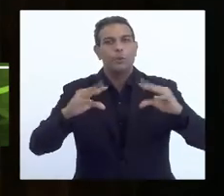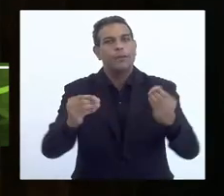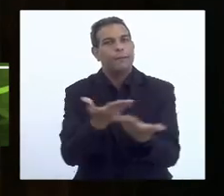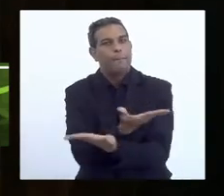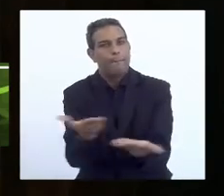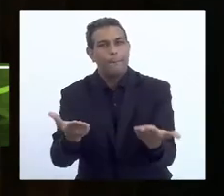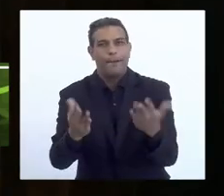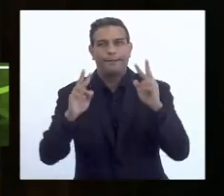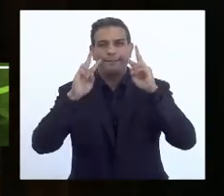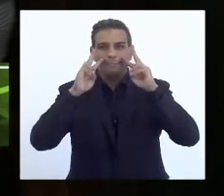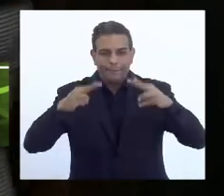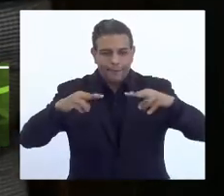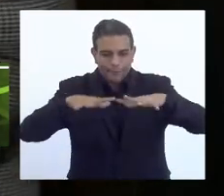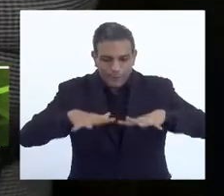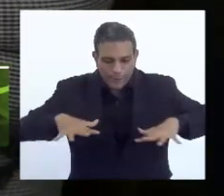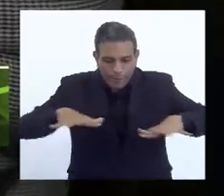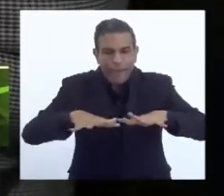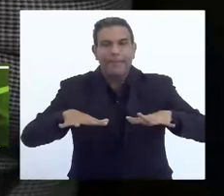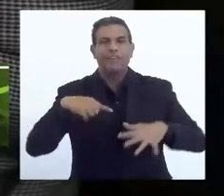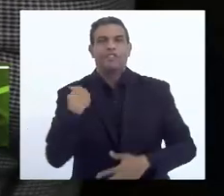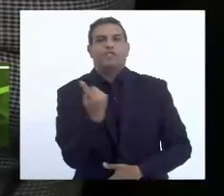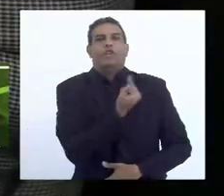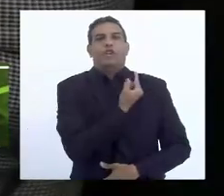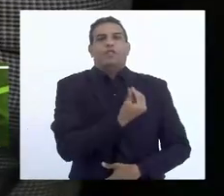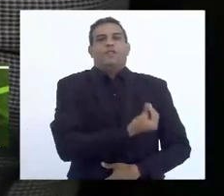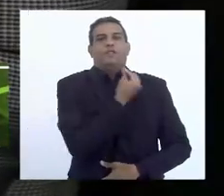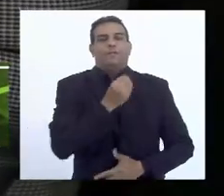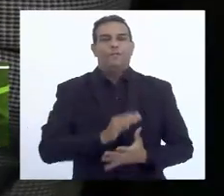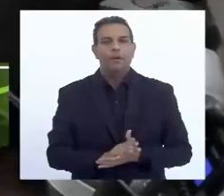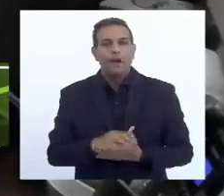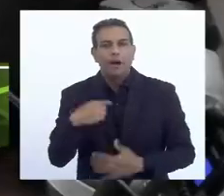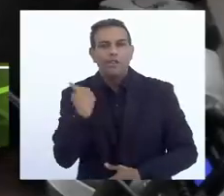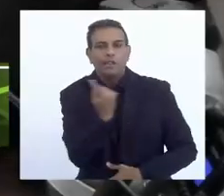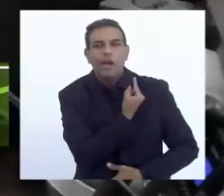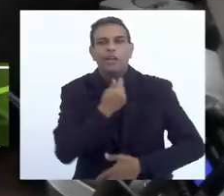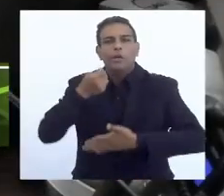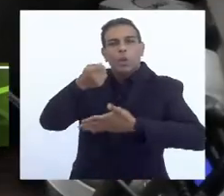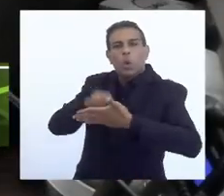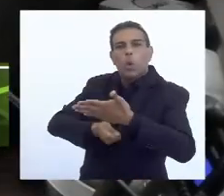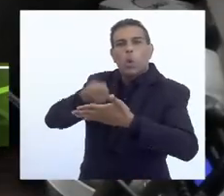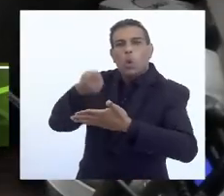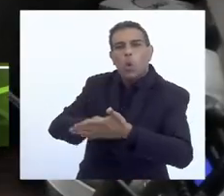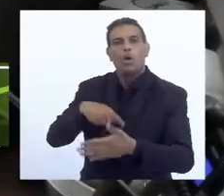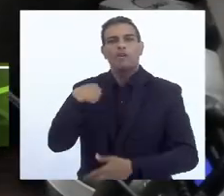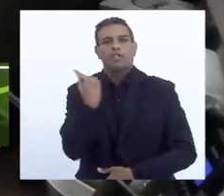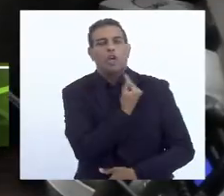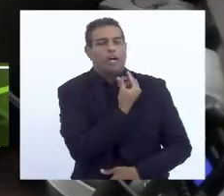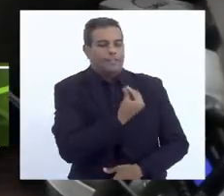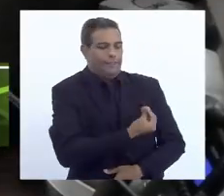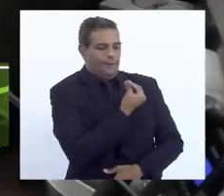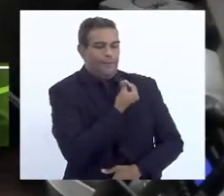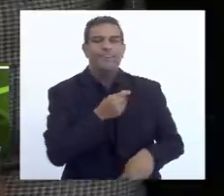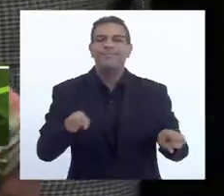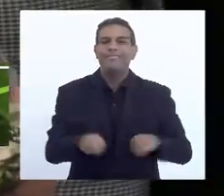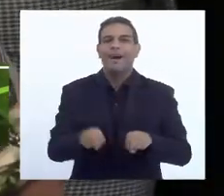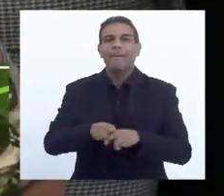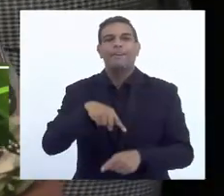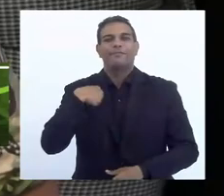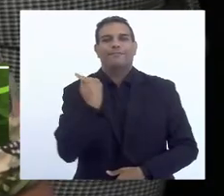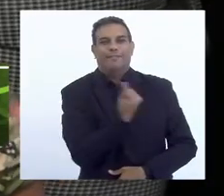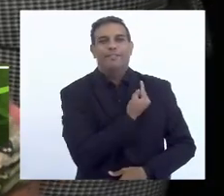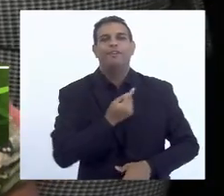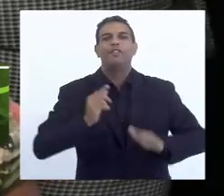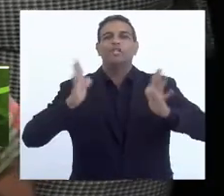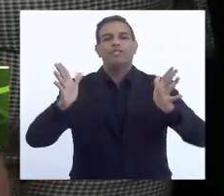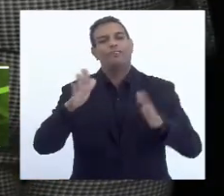que esses espaços são nossos. E a gente luta diariamente, não só por nós que aqui estamos, não só pelas que